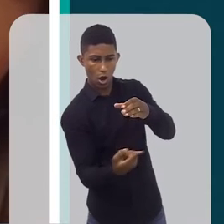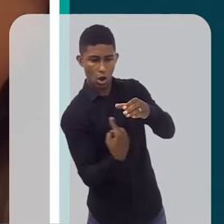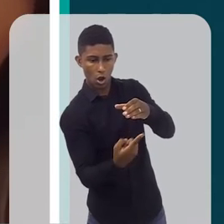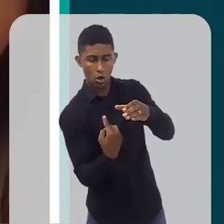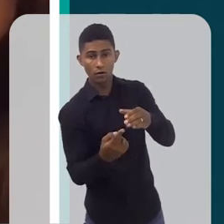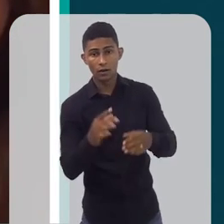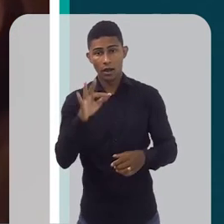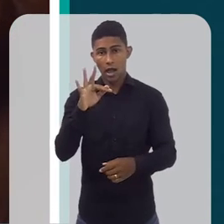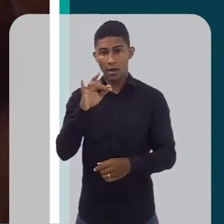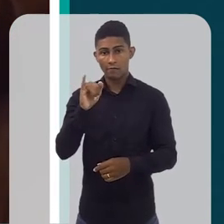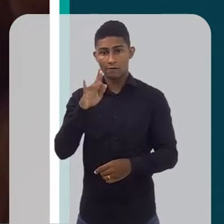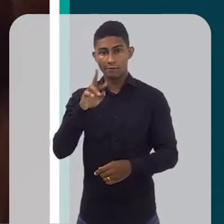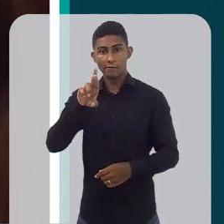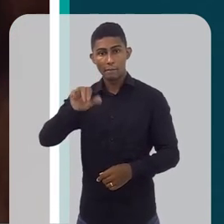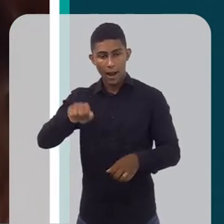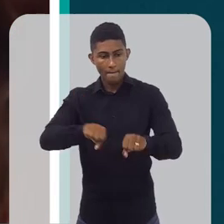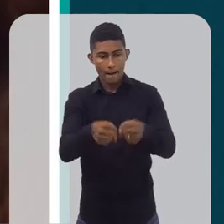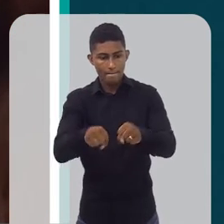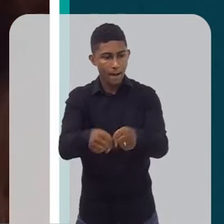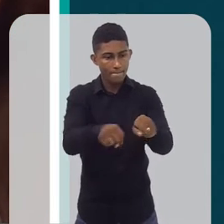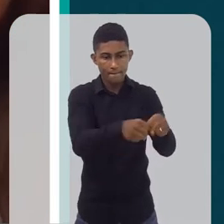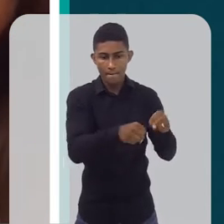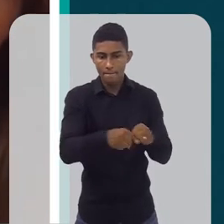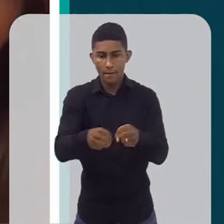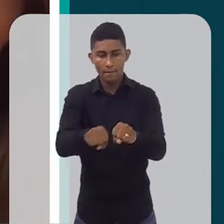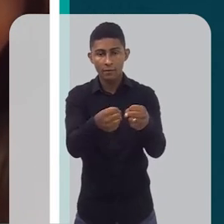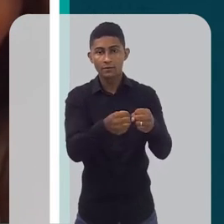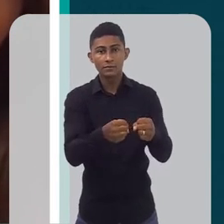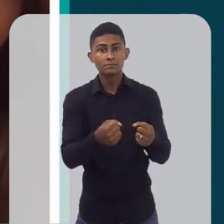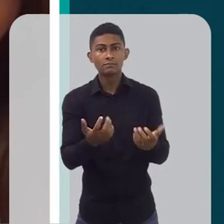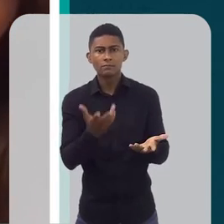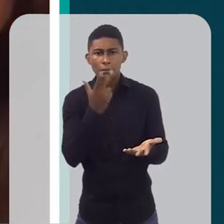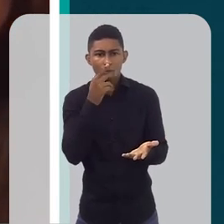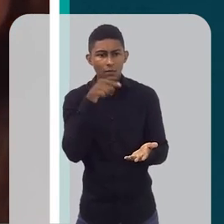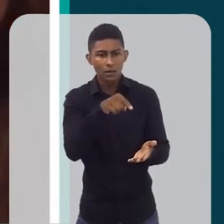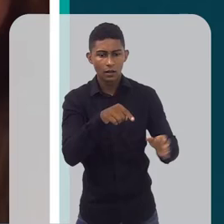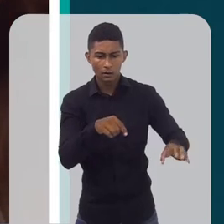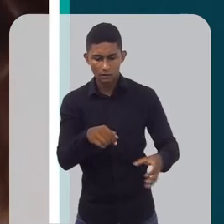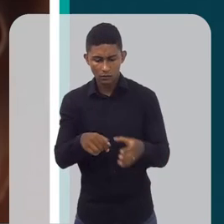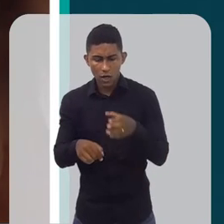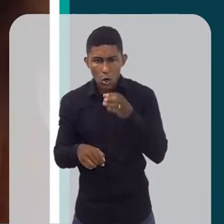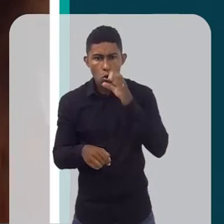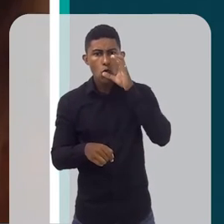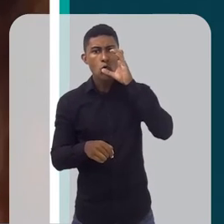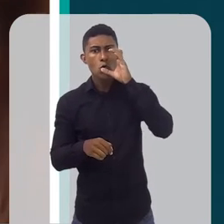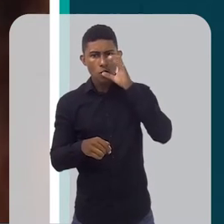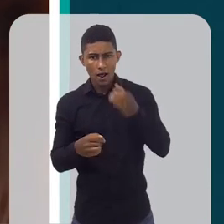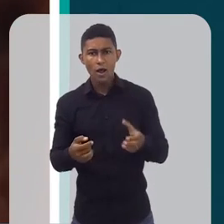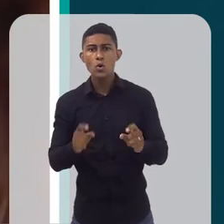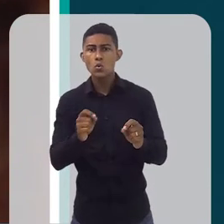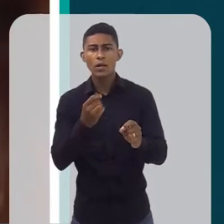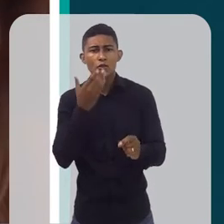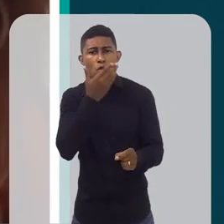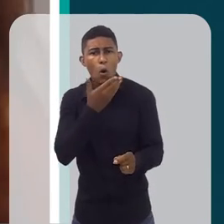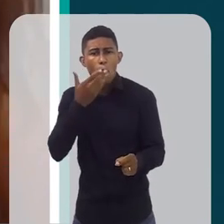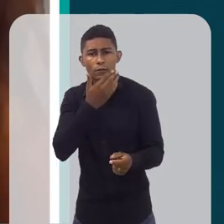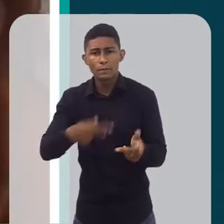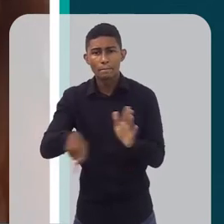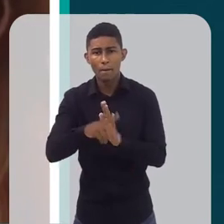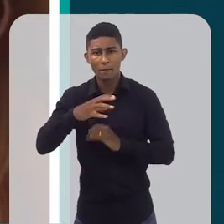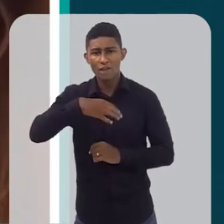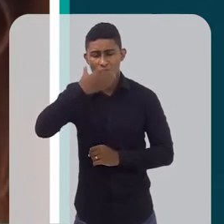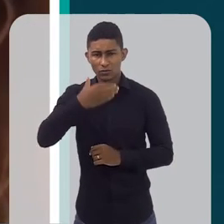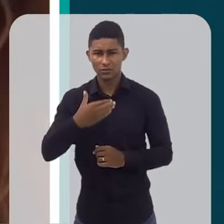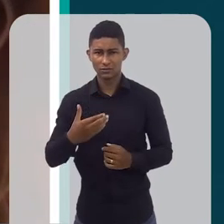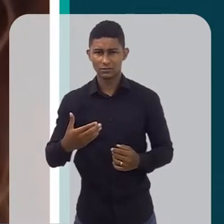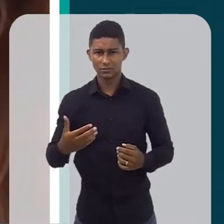está quebrando a fibra dela. E você acaba ingerindo somente o açúcar também da fruta. E isso